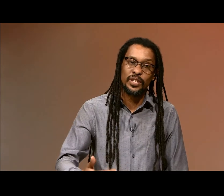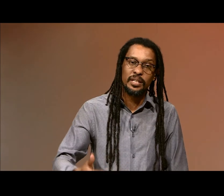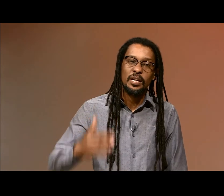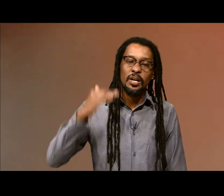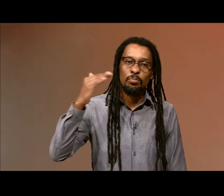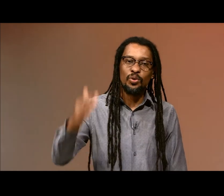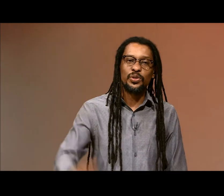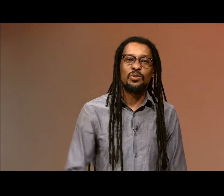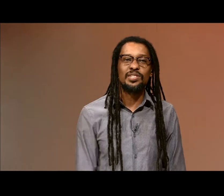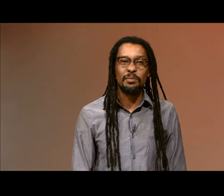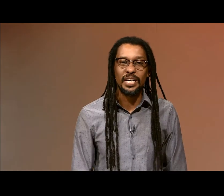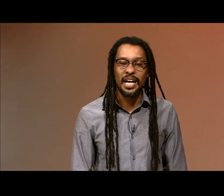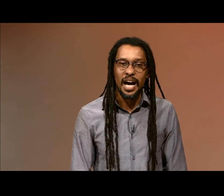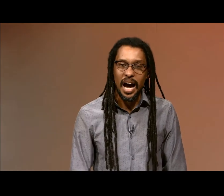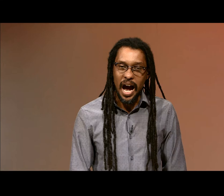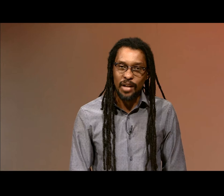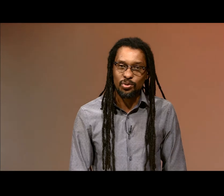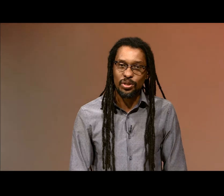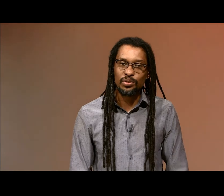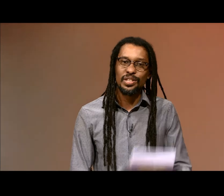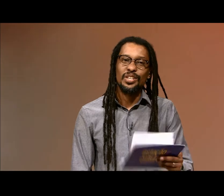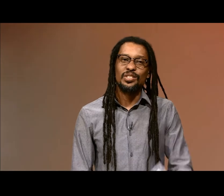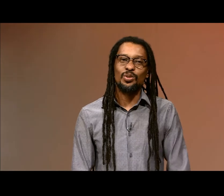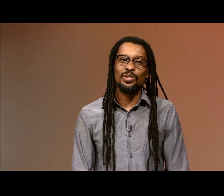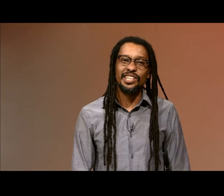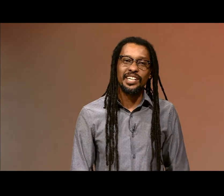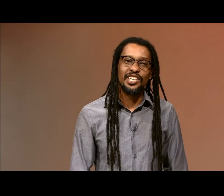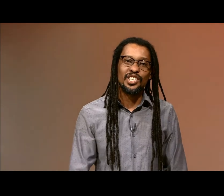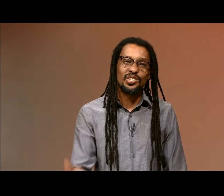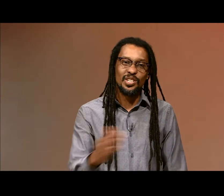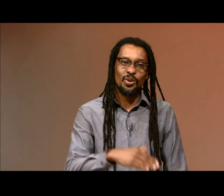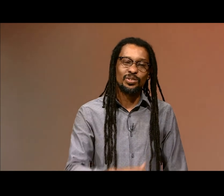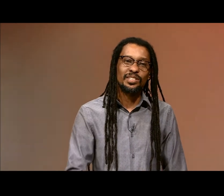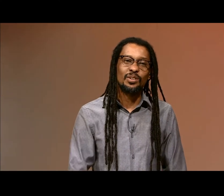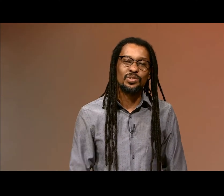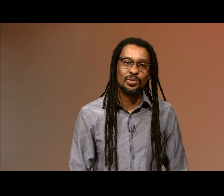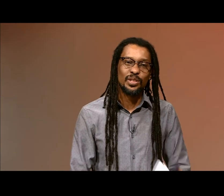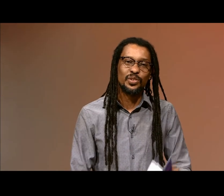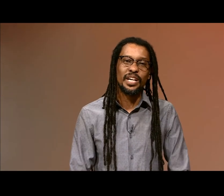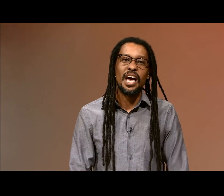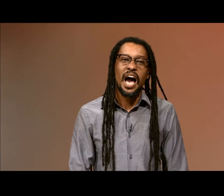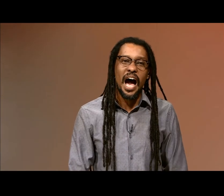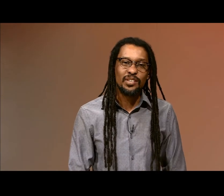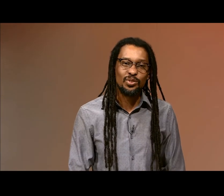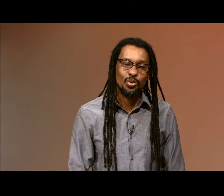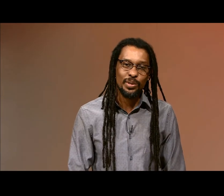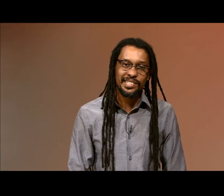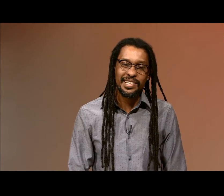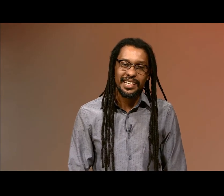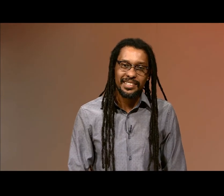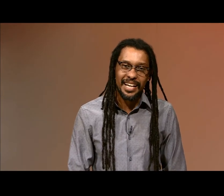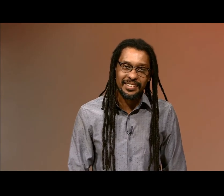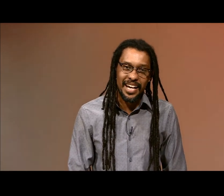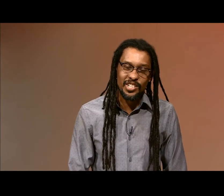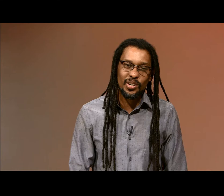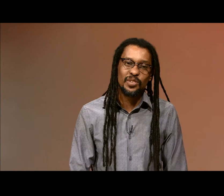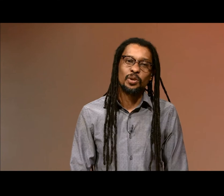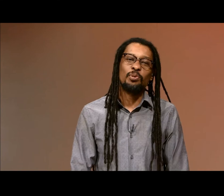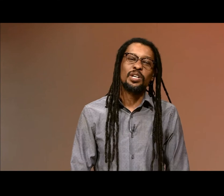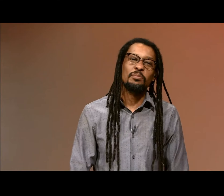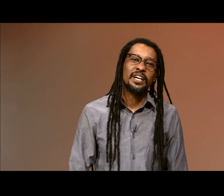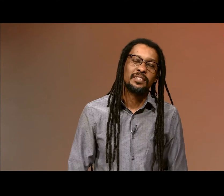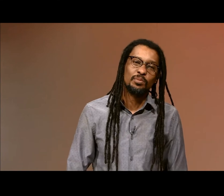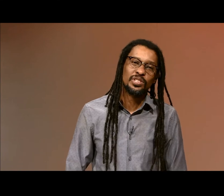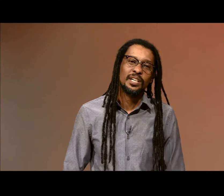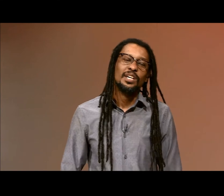na segunda-feira, bom final de semana a todos. Se cuidem e a gente se encontra, então, segunda-feira, às 14h. Agora a gente fica